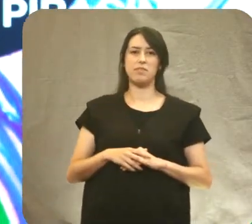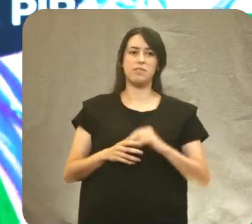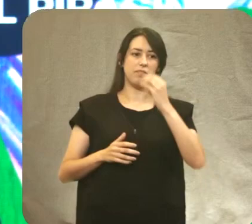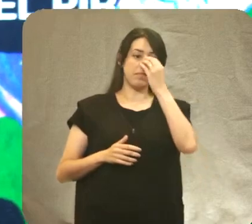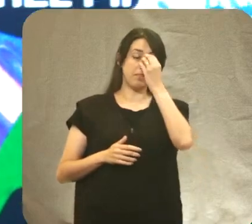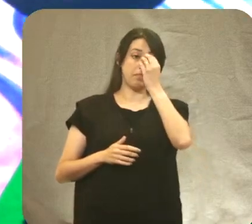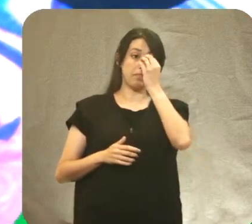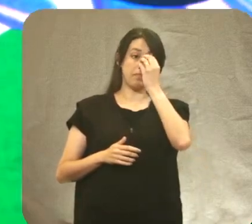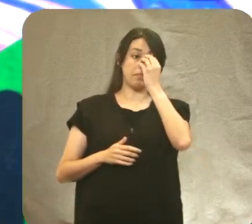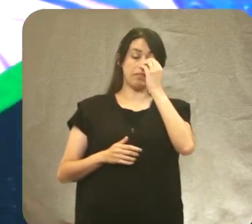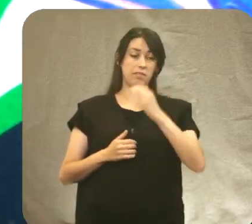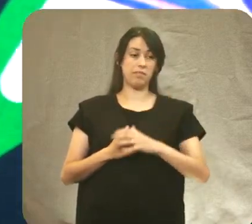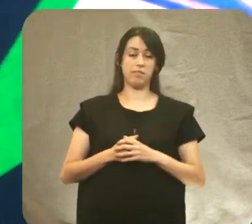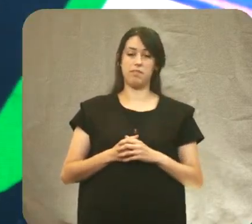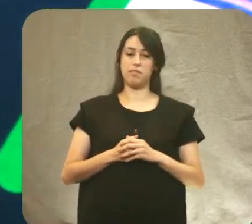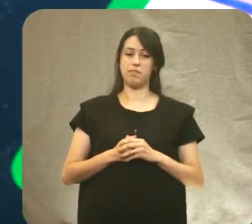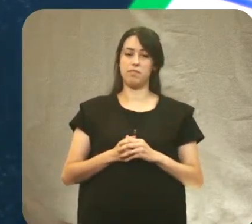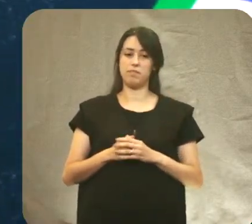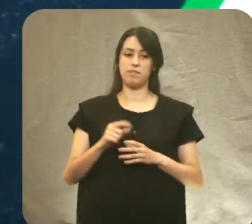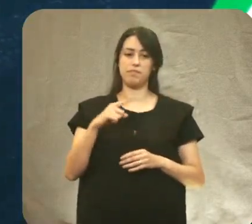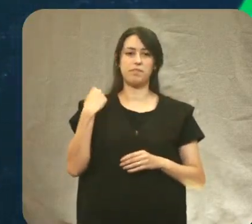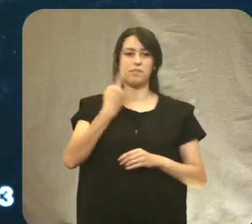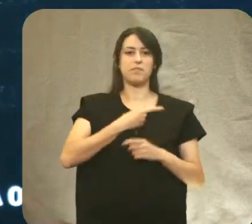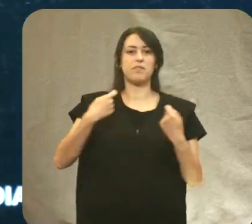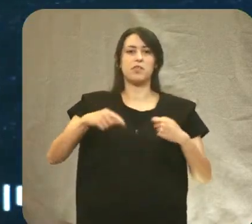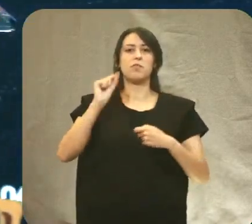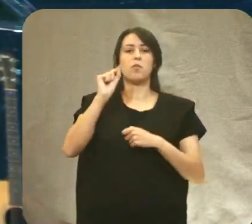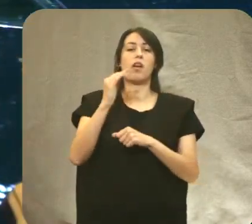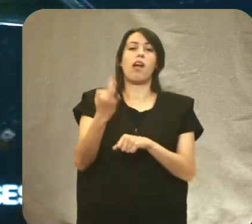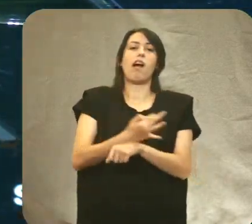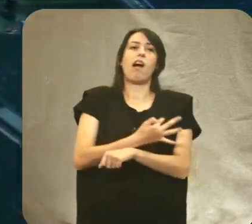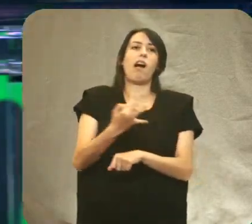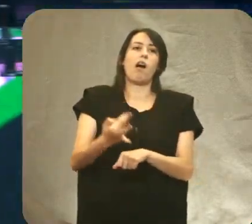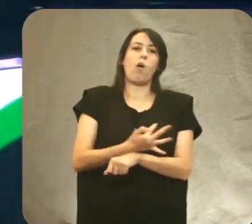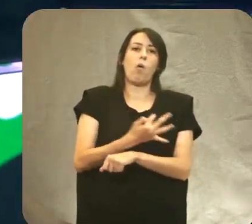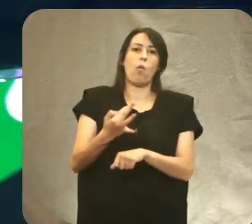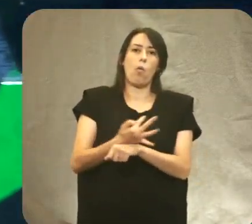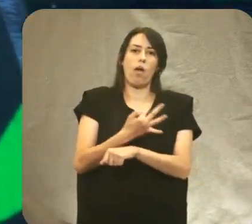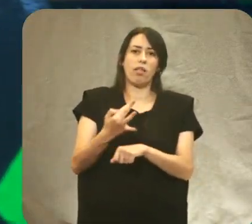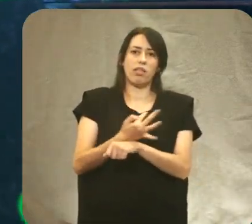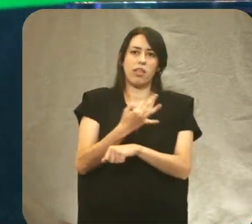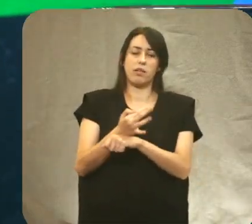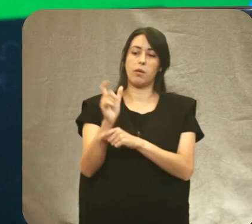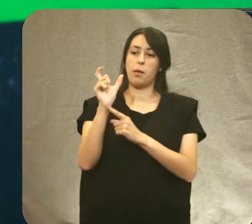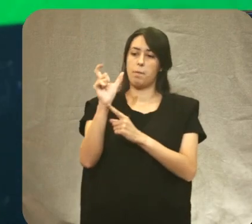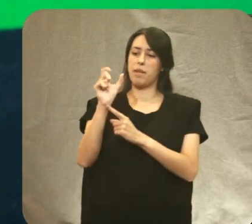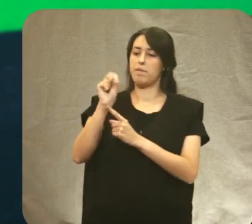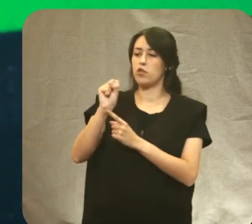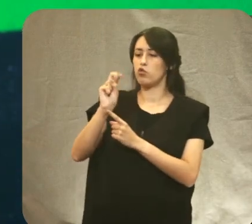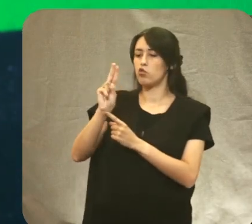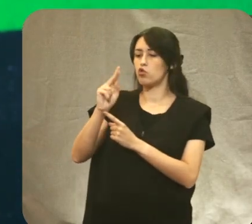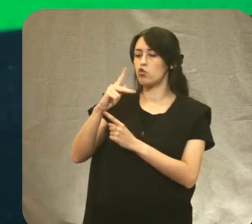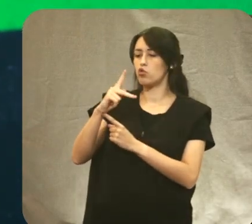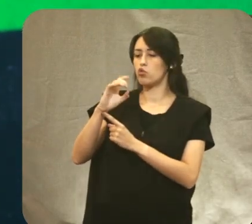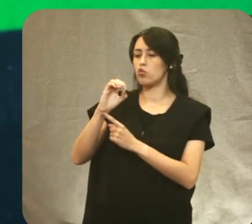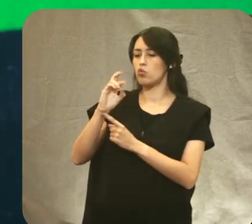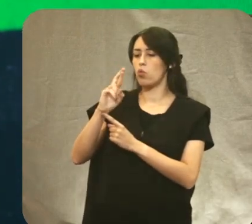aguentar. Aguentar lá a paciência. A palavra suportar aqui é prateleira.